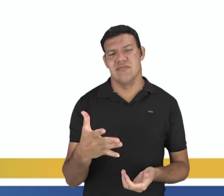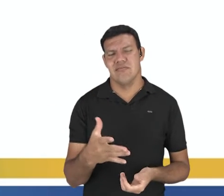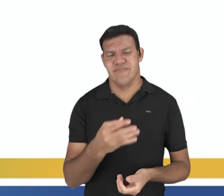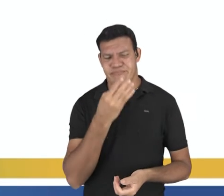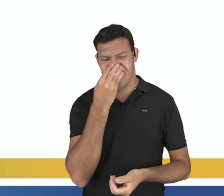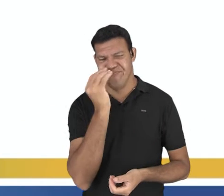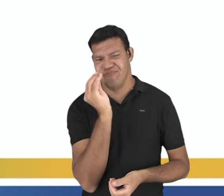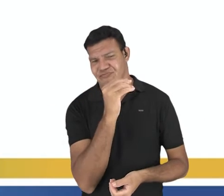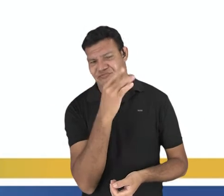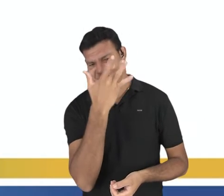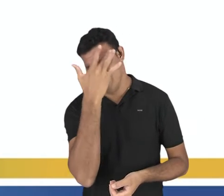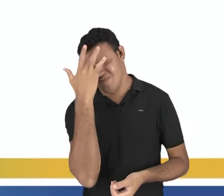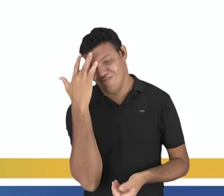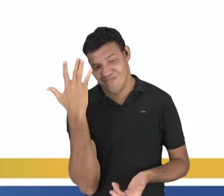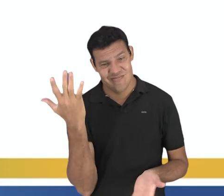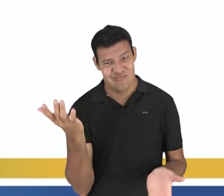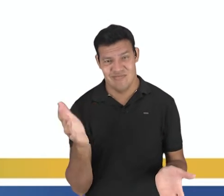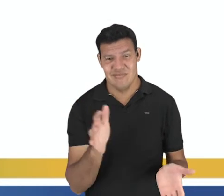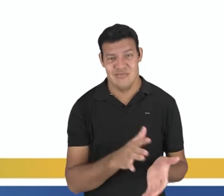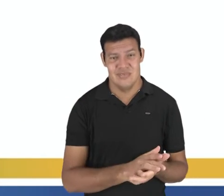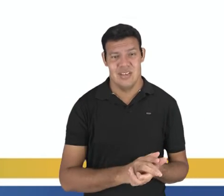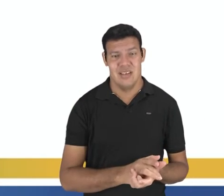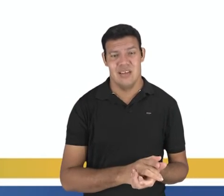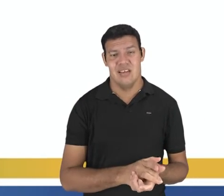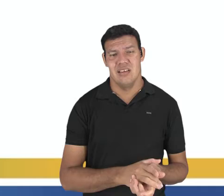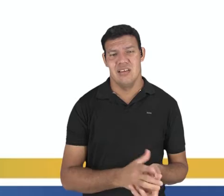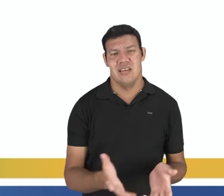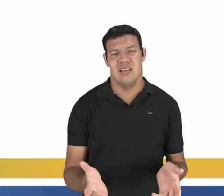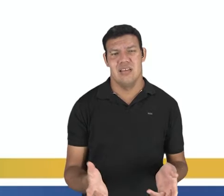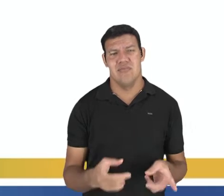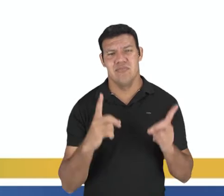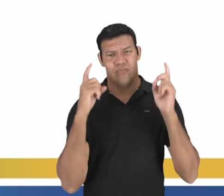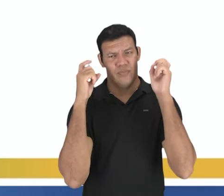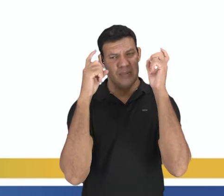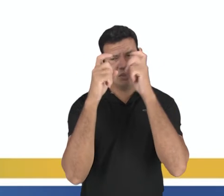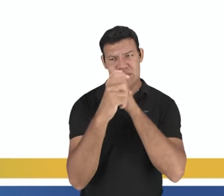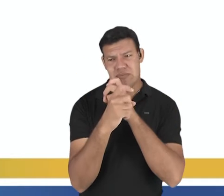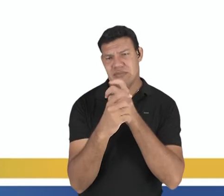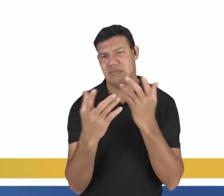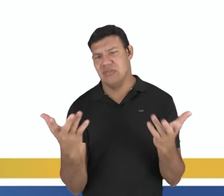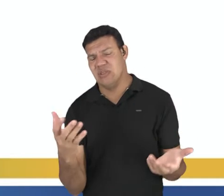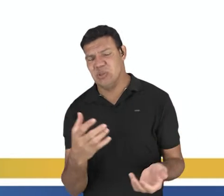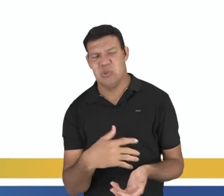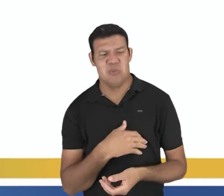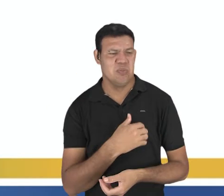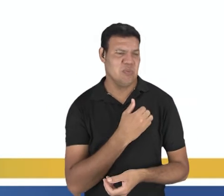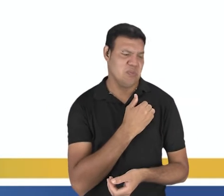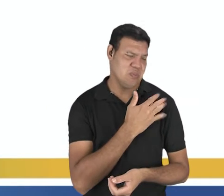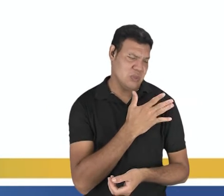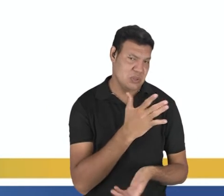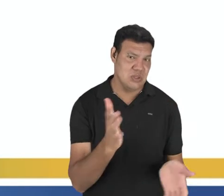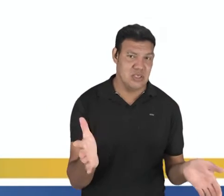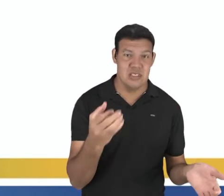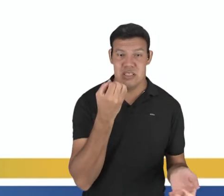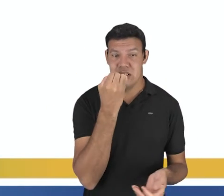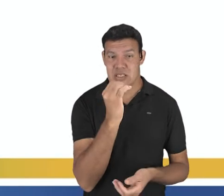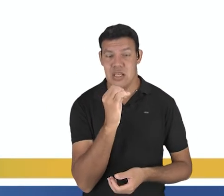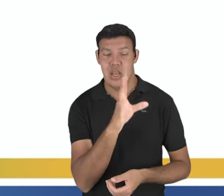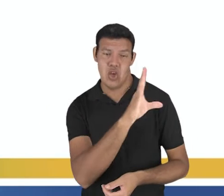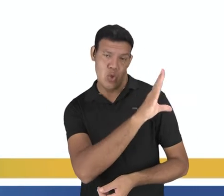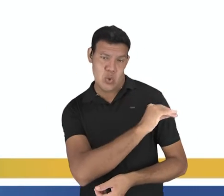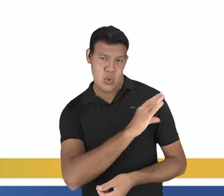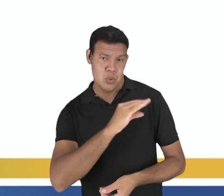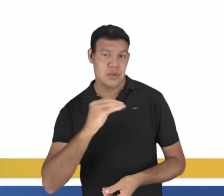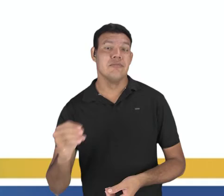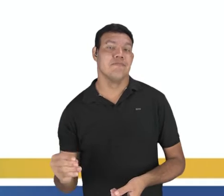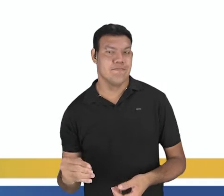pessoas já não tendem a falar tanto, as pessoas já não acham tão importantes? Se é para um público